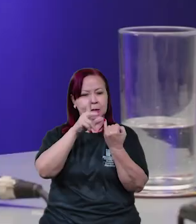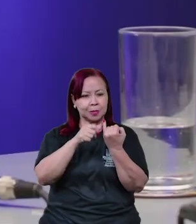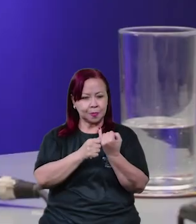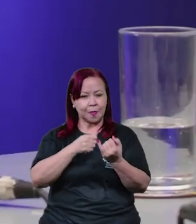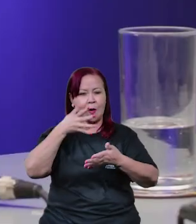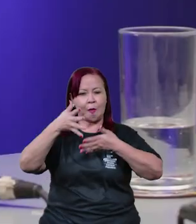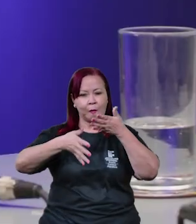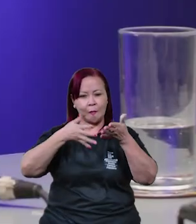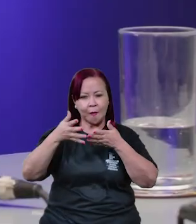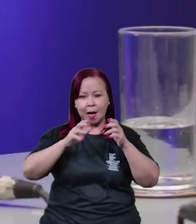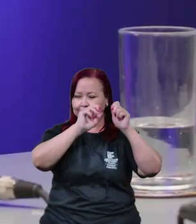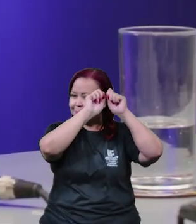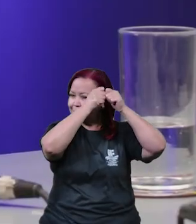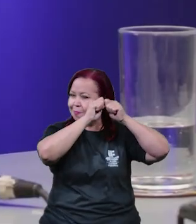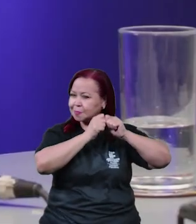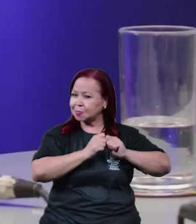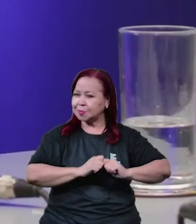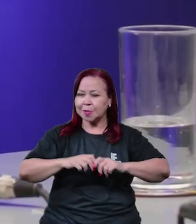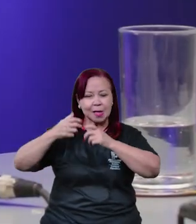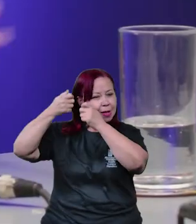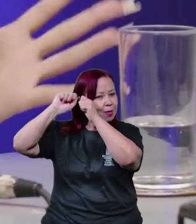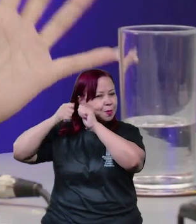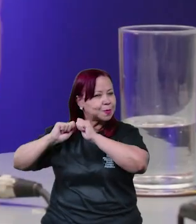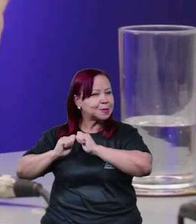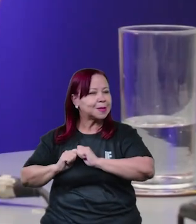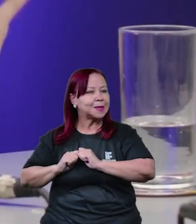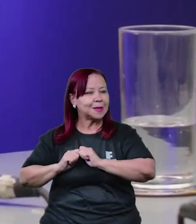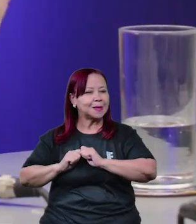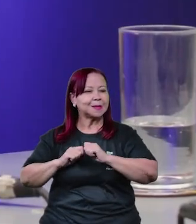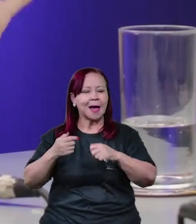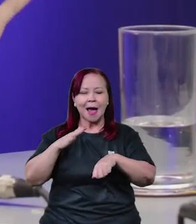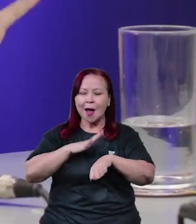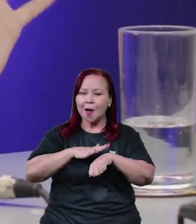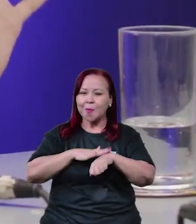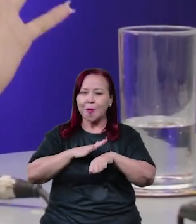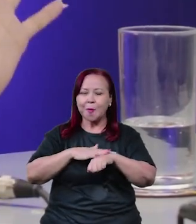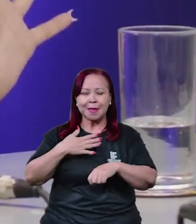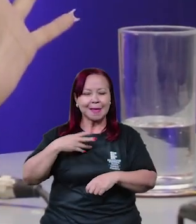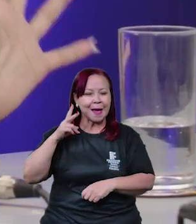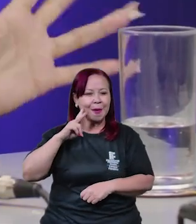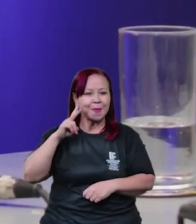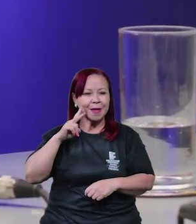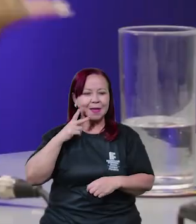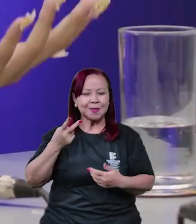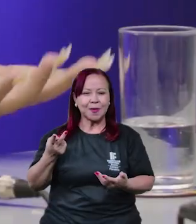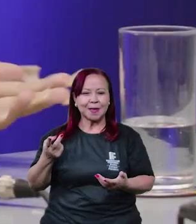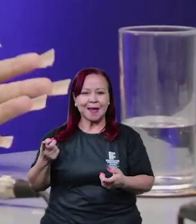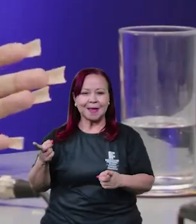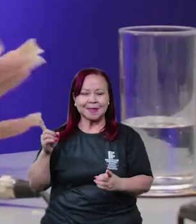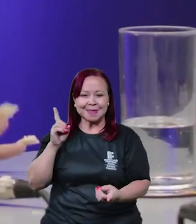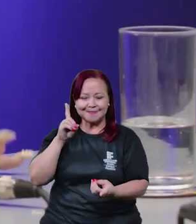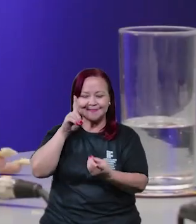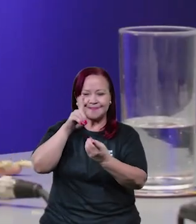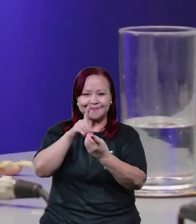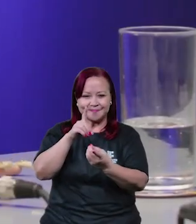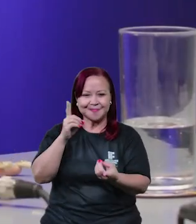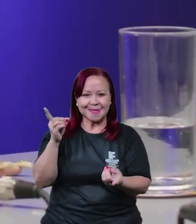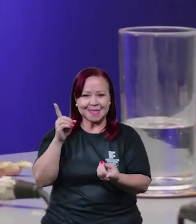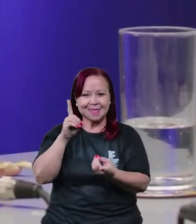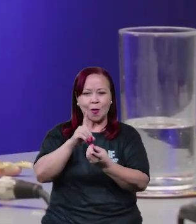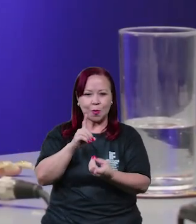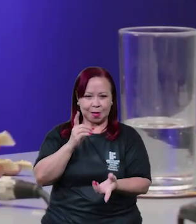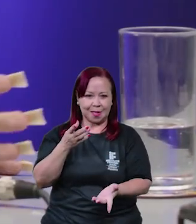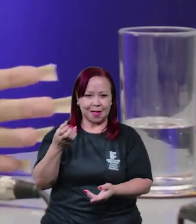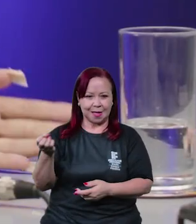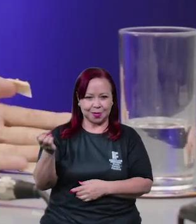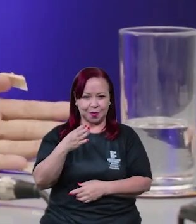falando sobre as tranças é um momento assim que a minha história meio que está se reencontrando, porque eu